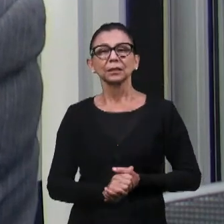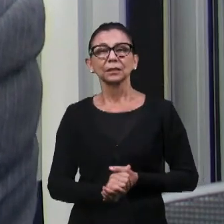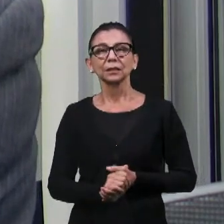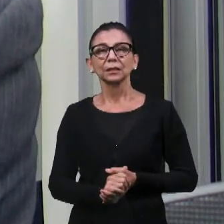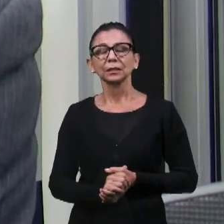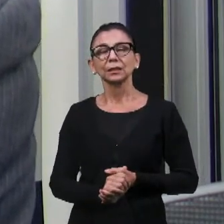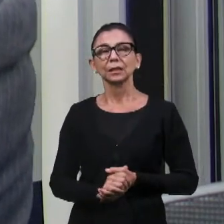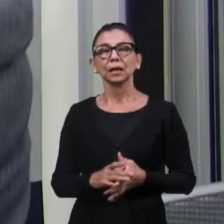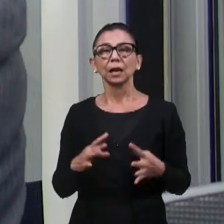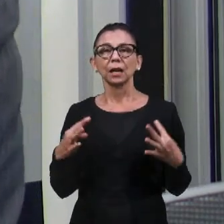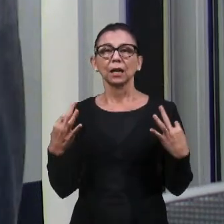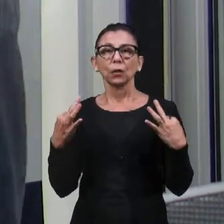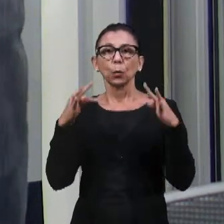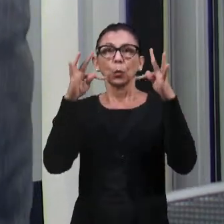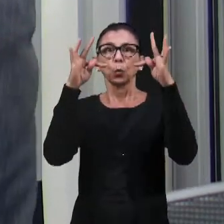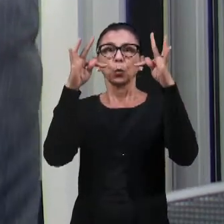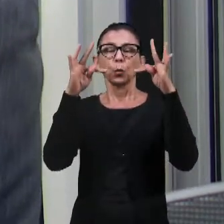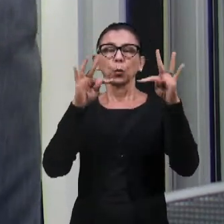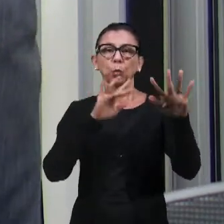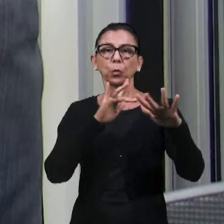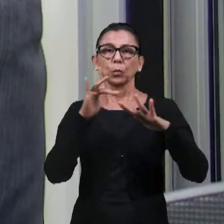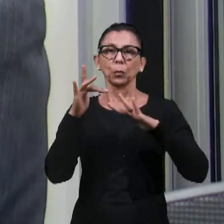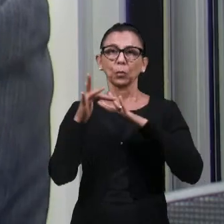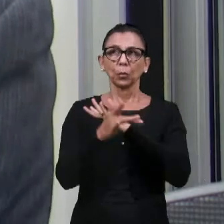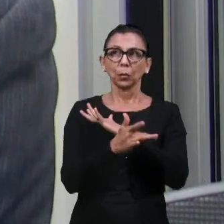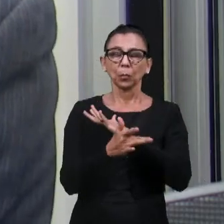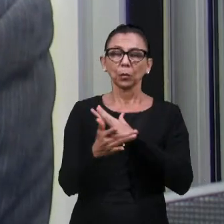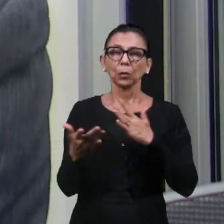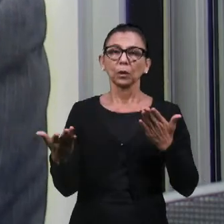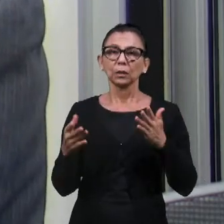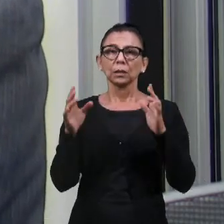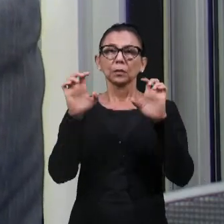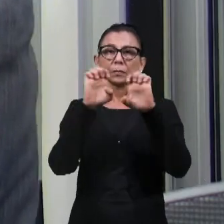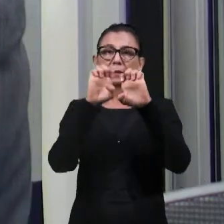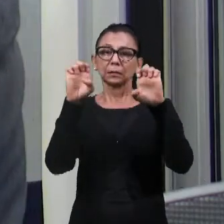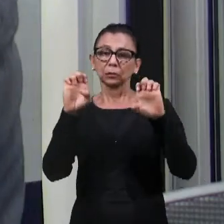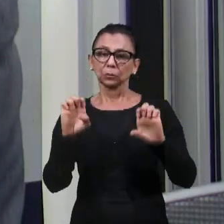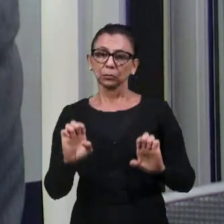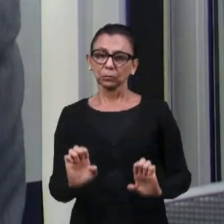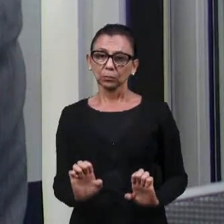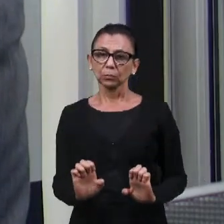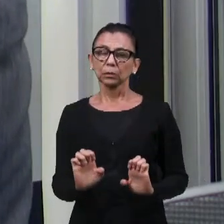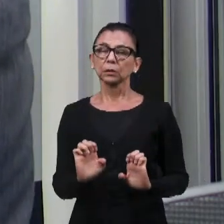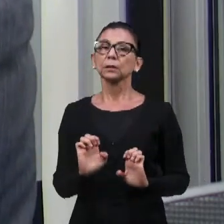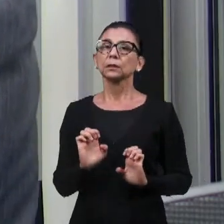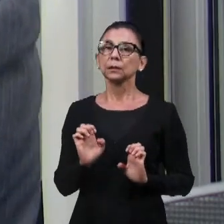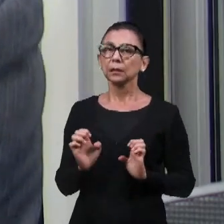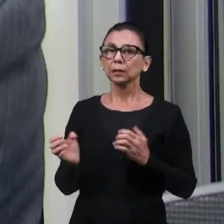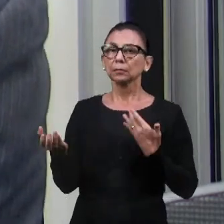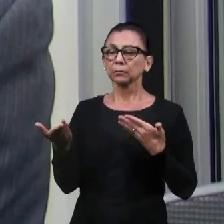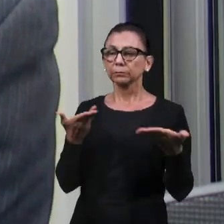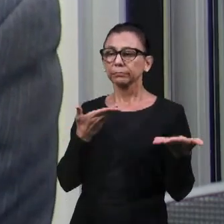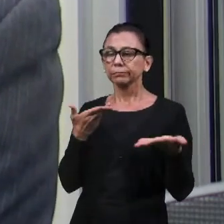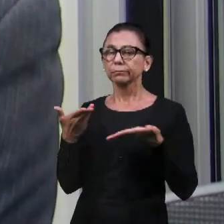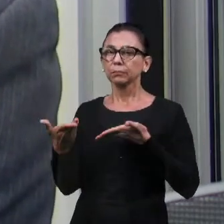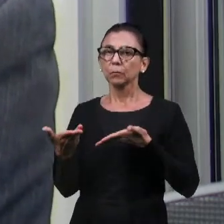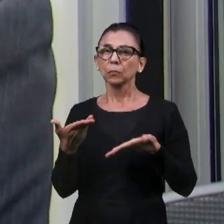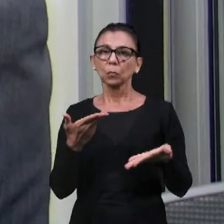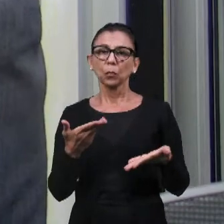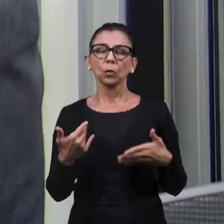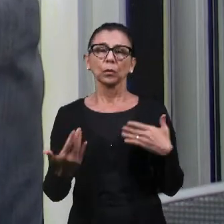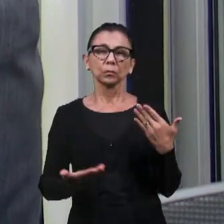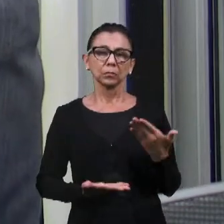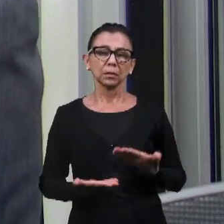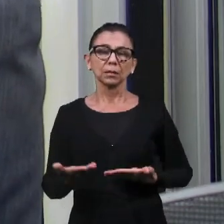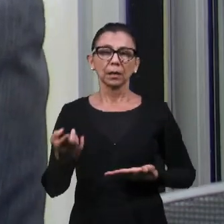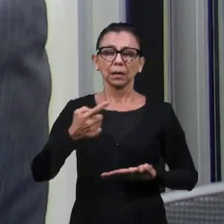e nos deu uma estrutura também de irmãos envolvidos com a assistência à